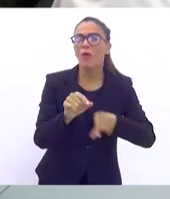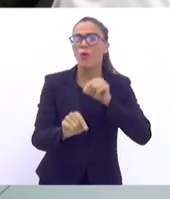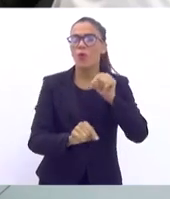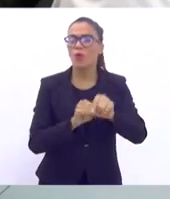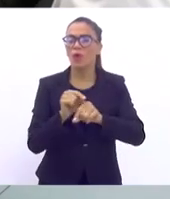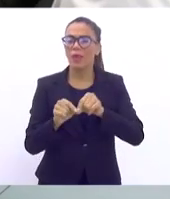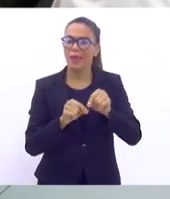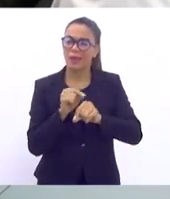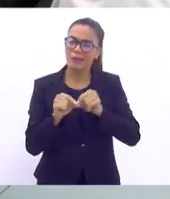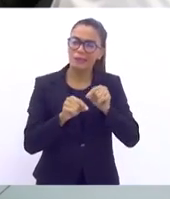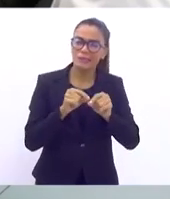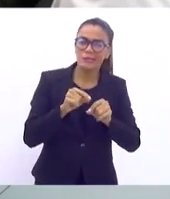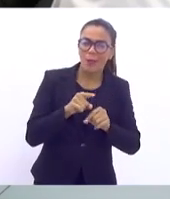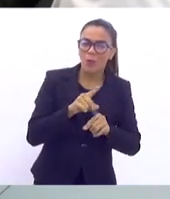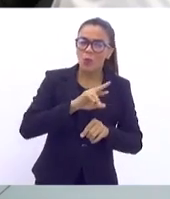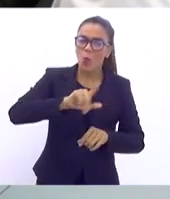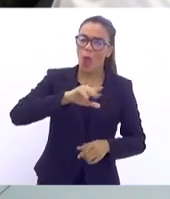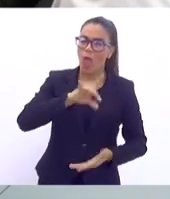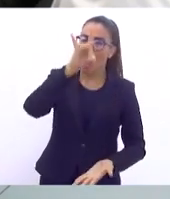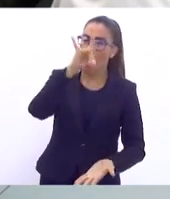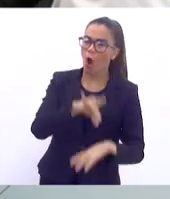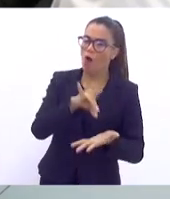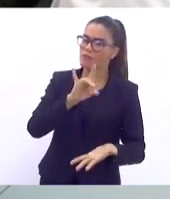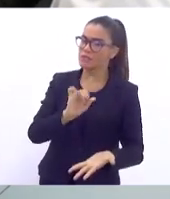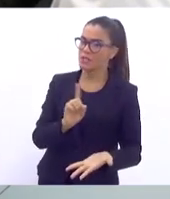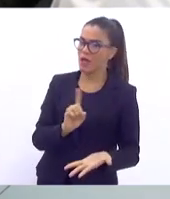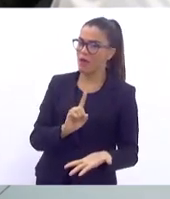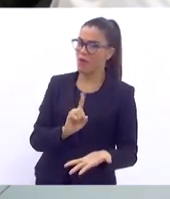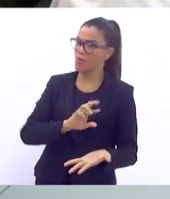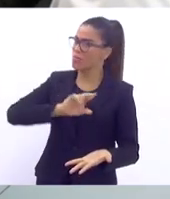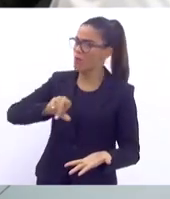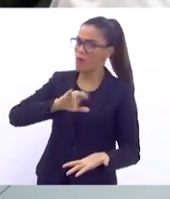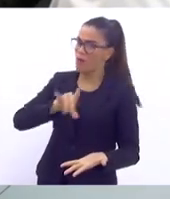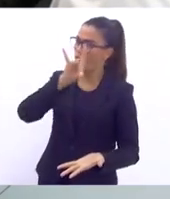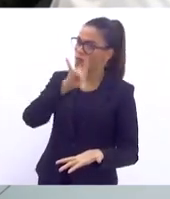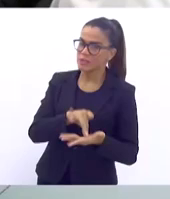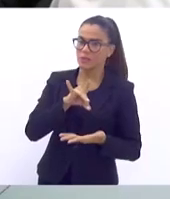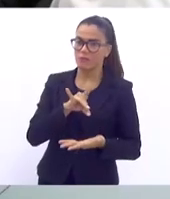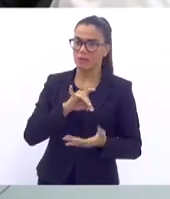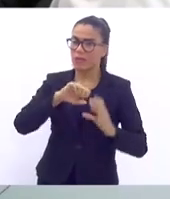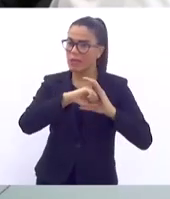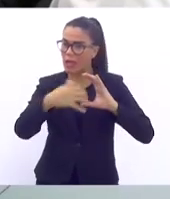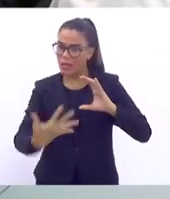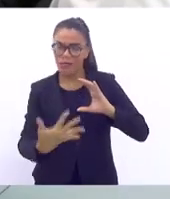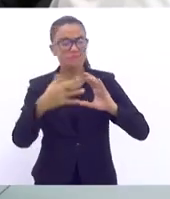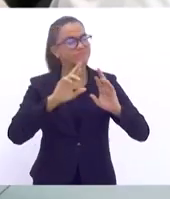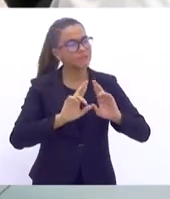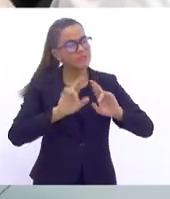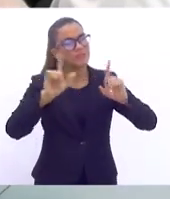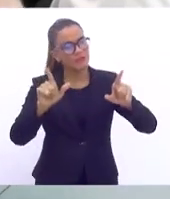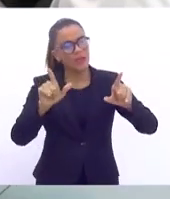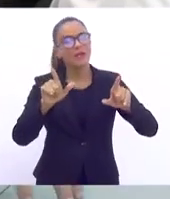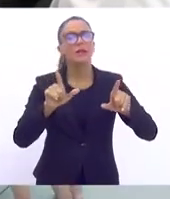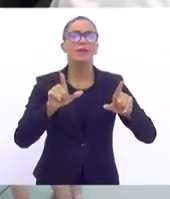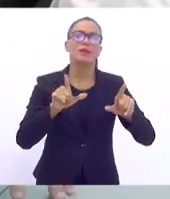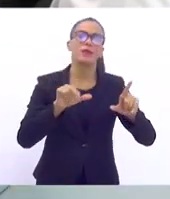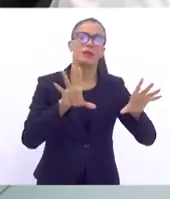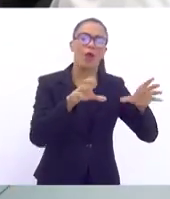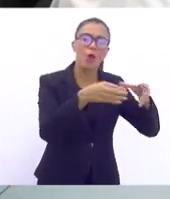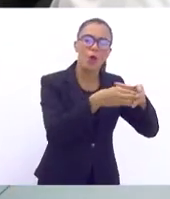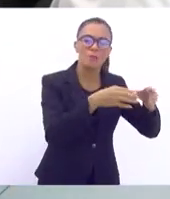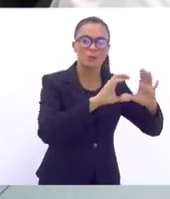meso oficiais Elas têm justamente como característica diferente da composição